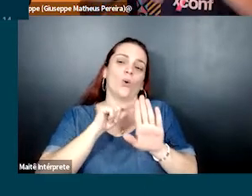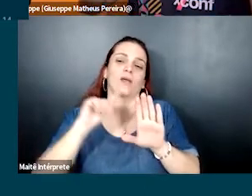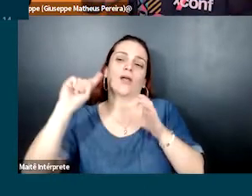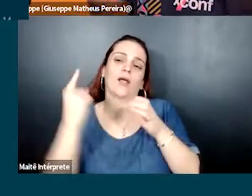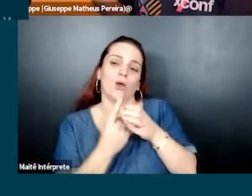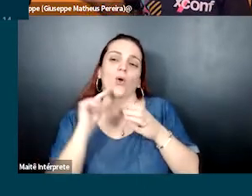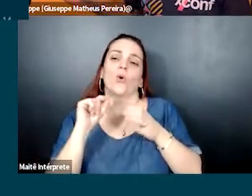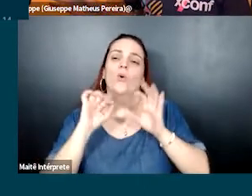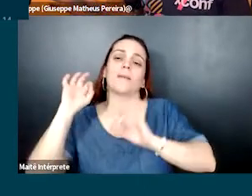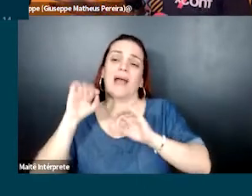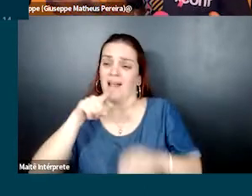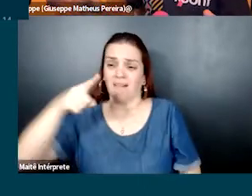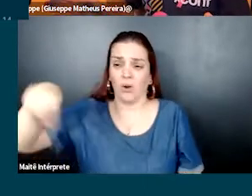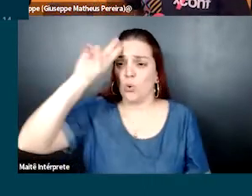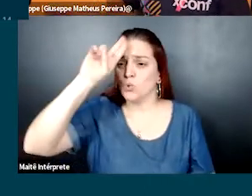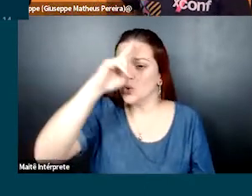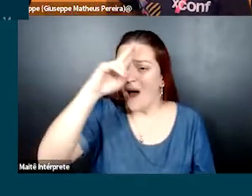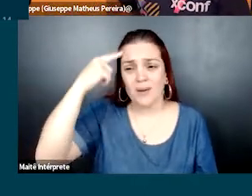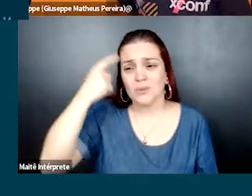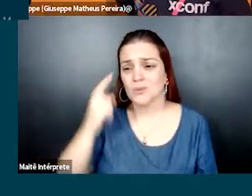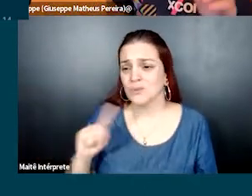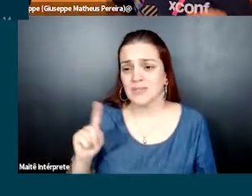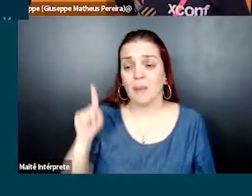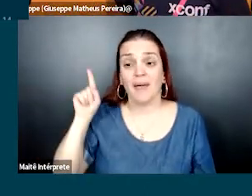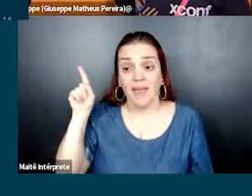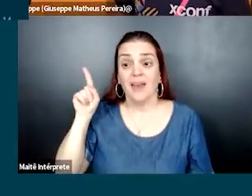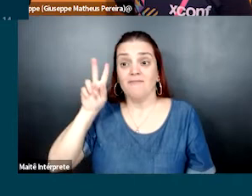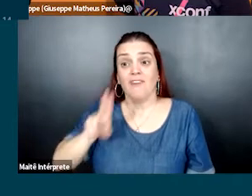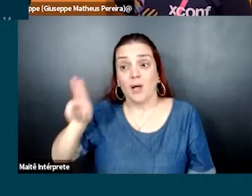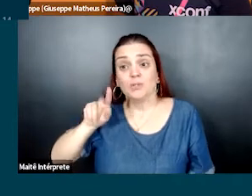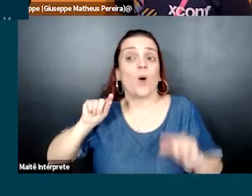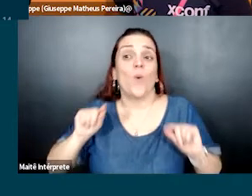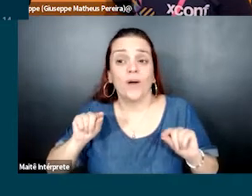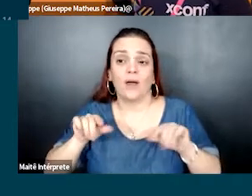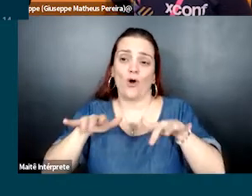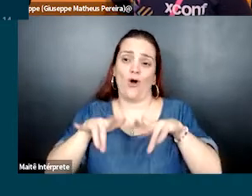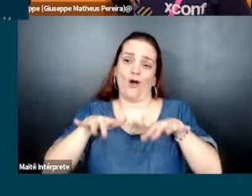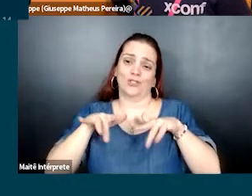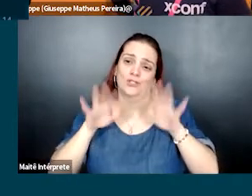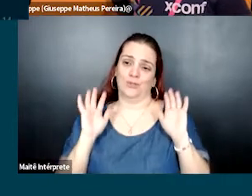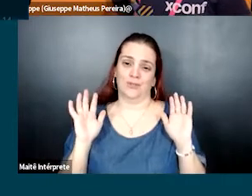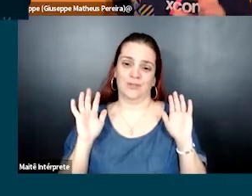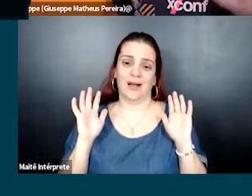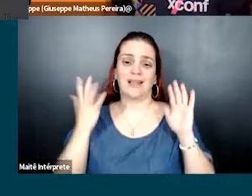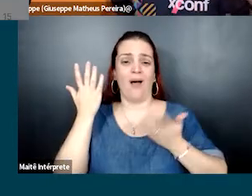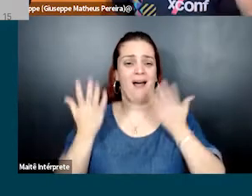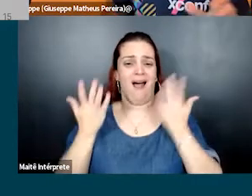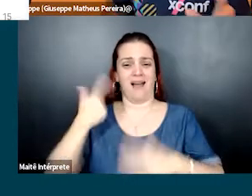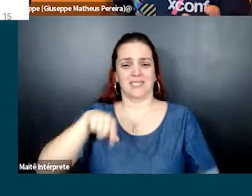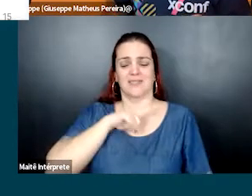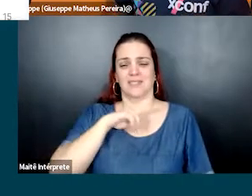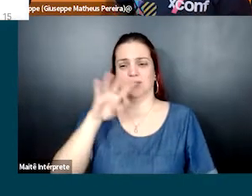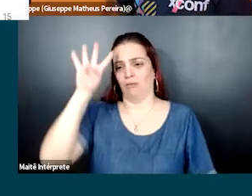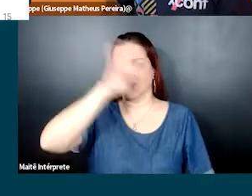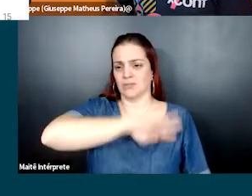com o planejamento super bem feito da coisa toda. Não, ele vai interagir com o código, gente. Então, às vezes a gente deixa passar